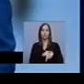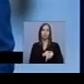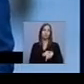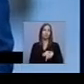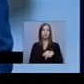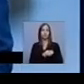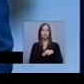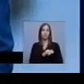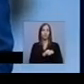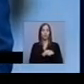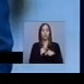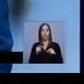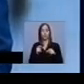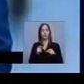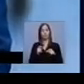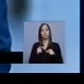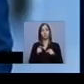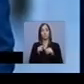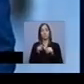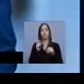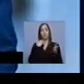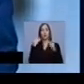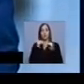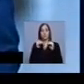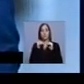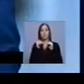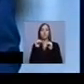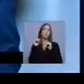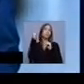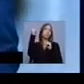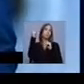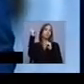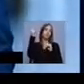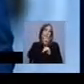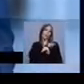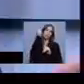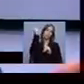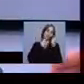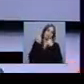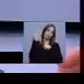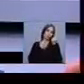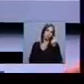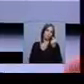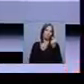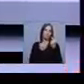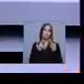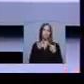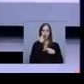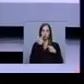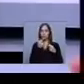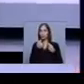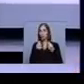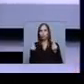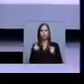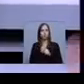por quadros superiores o que acontece é que as pessoas hoje são subjetivas um conjunto de símbolos que são altamente